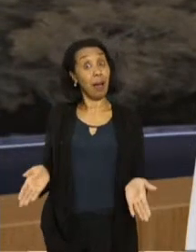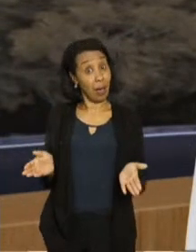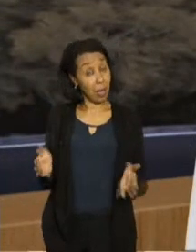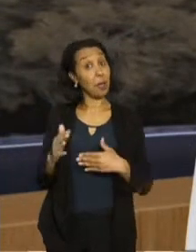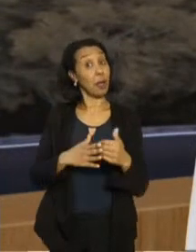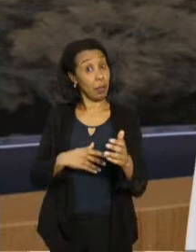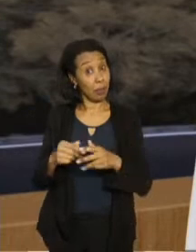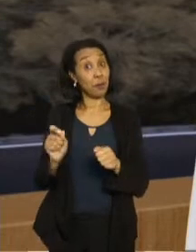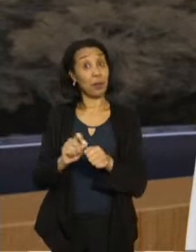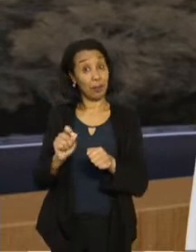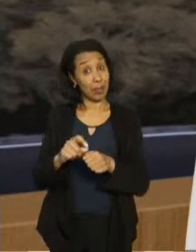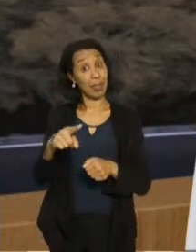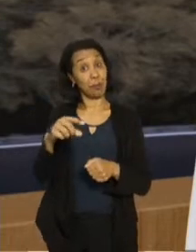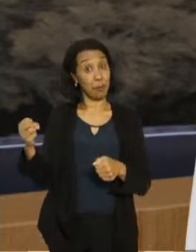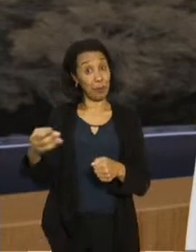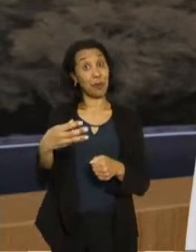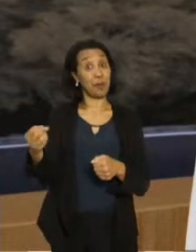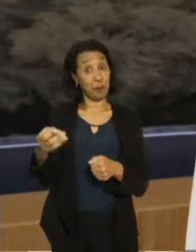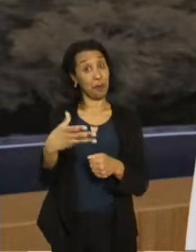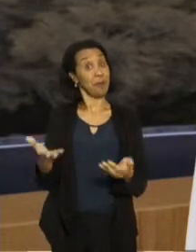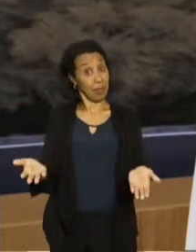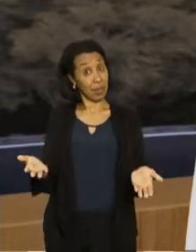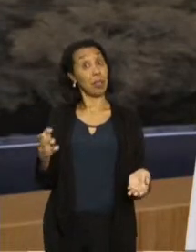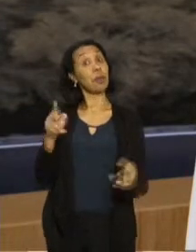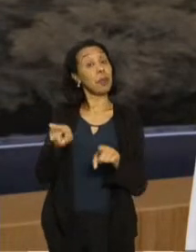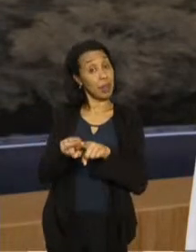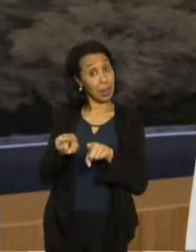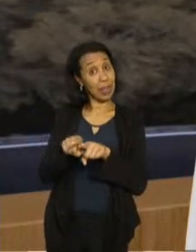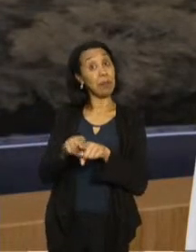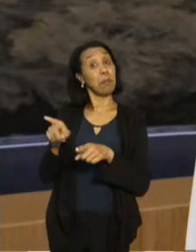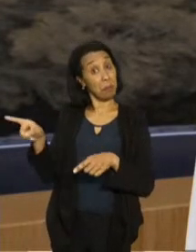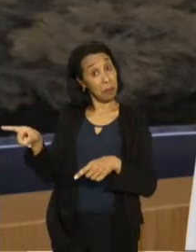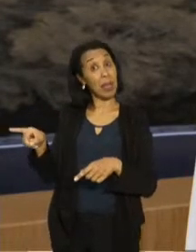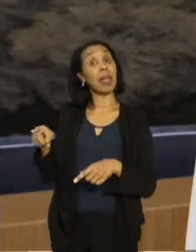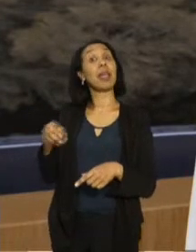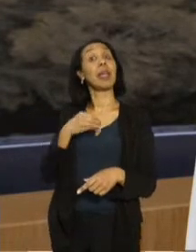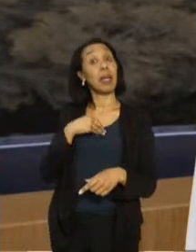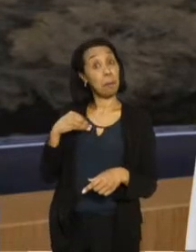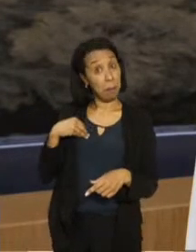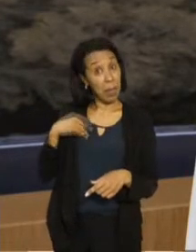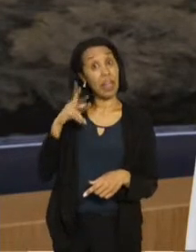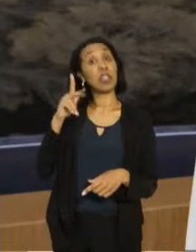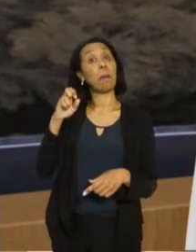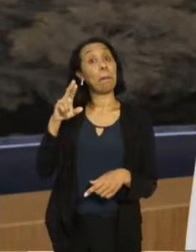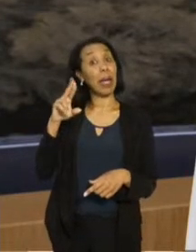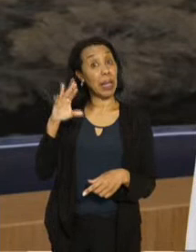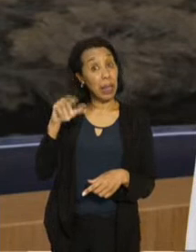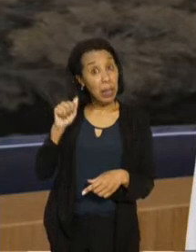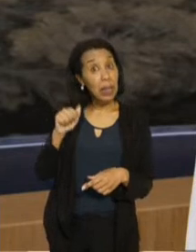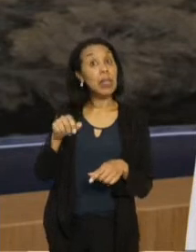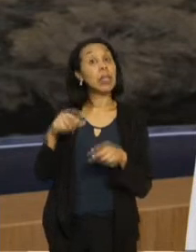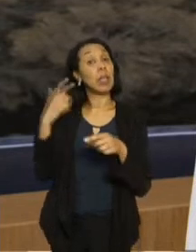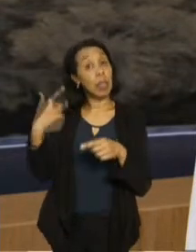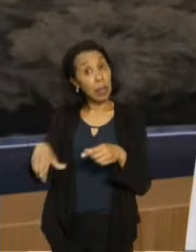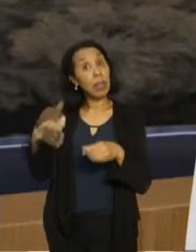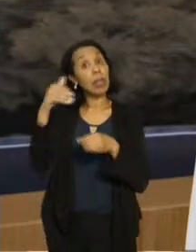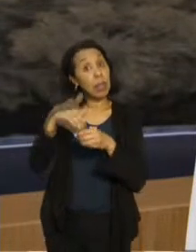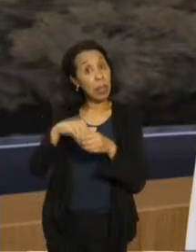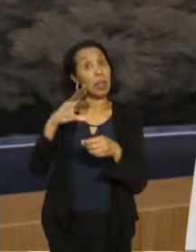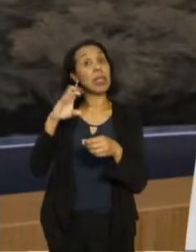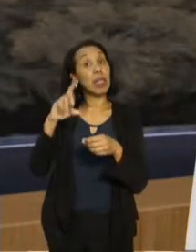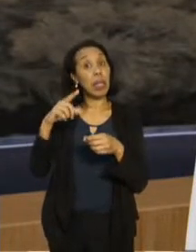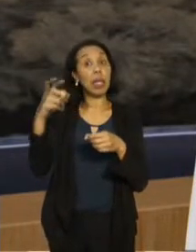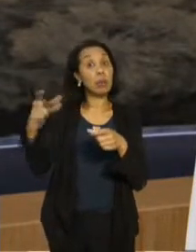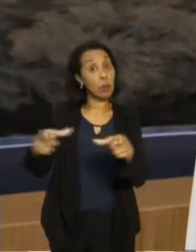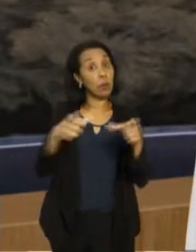fazendo, com bastante inovação, como mostrou a doutora Patrícia Iglesias, dentro da CETESB e de outros órgãos específicos. Inovação seja